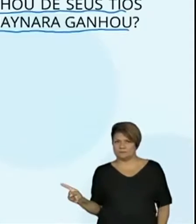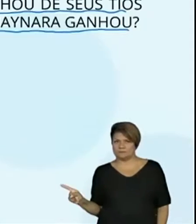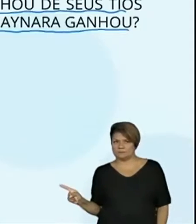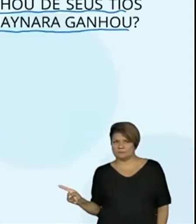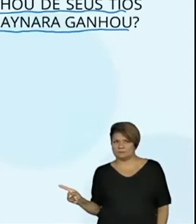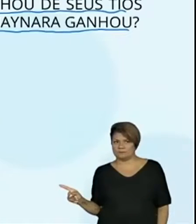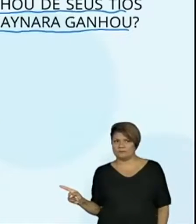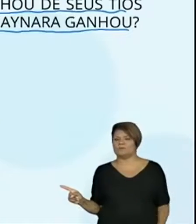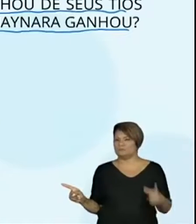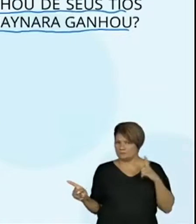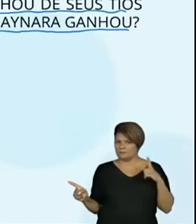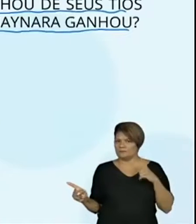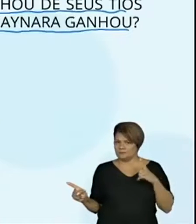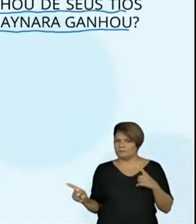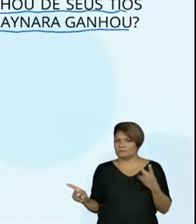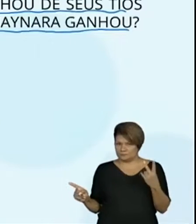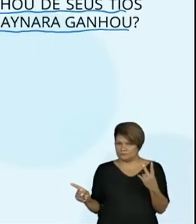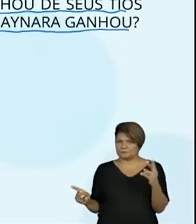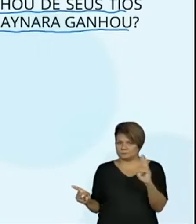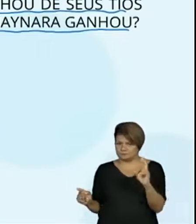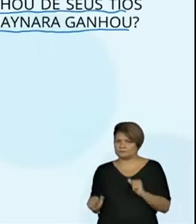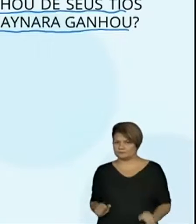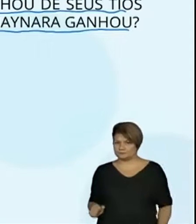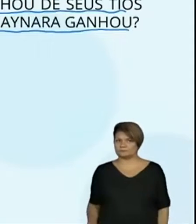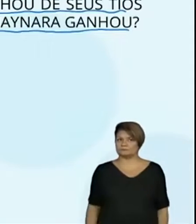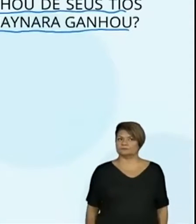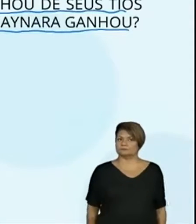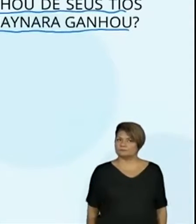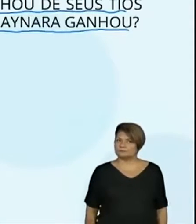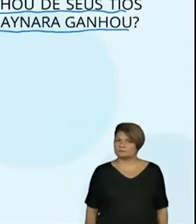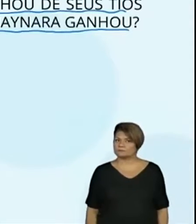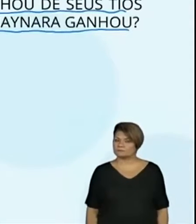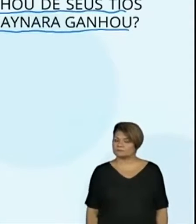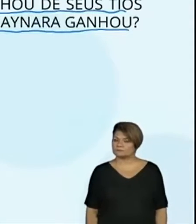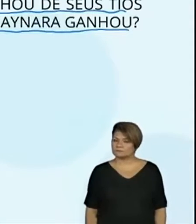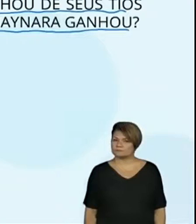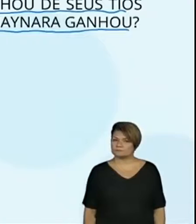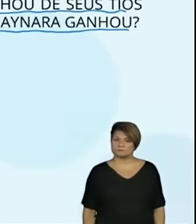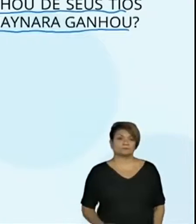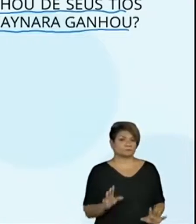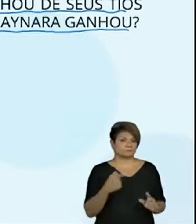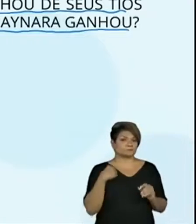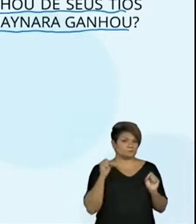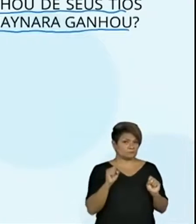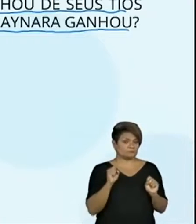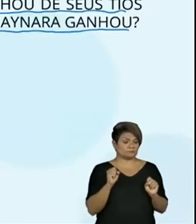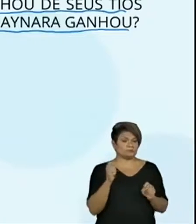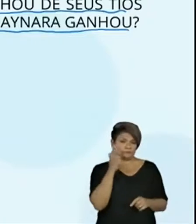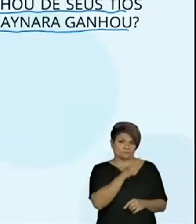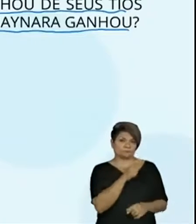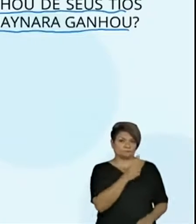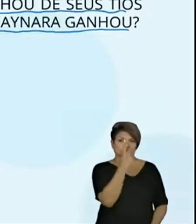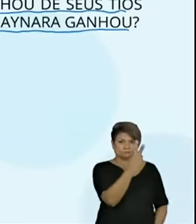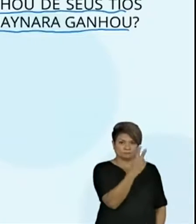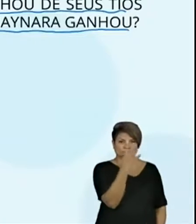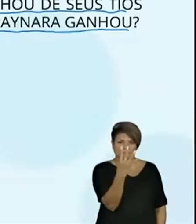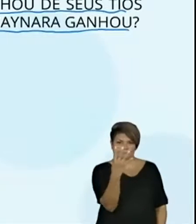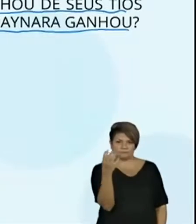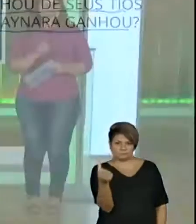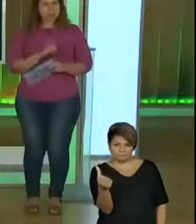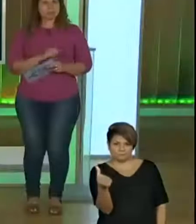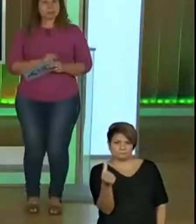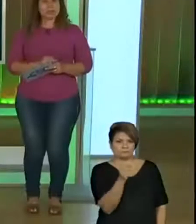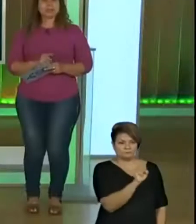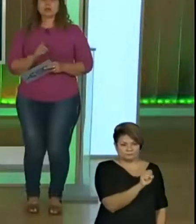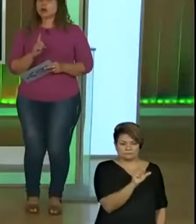de R$2? Eram iguais. Vamos pensar com a professora, será que eu consigo pensar de dois em dois, contagem de dois em dois? Turminha do segundo